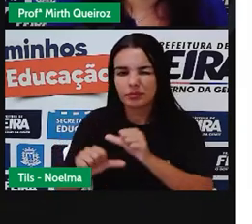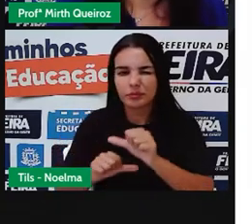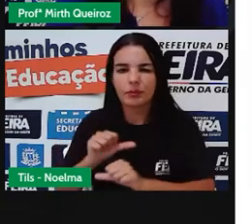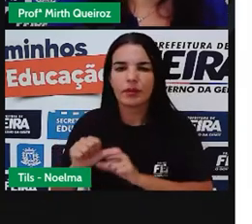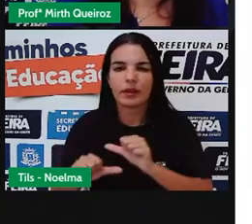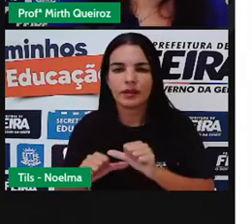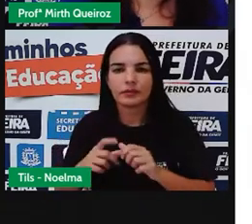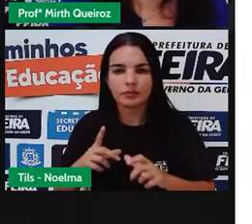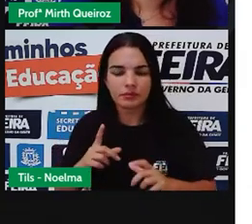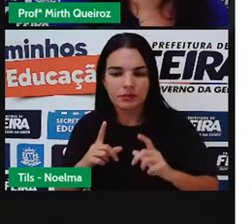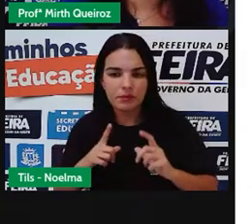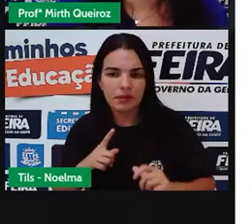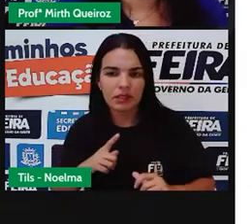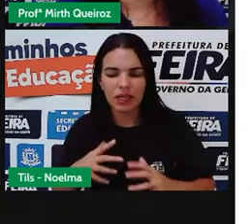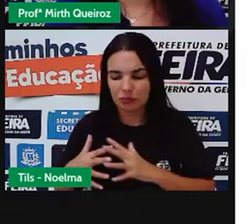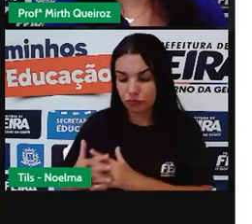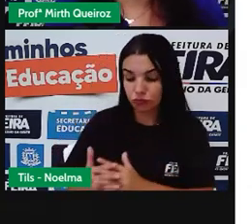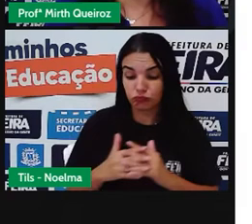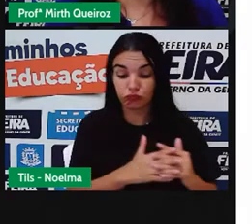né?